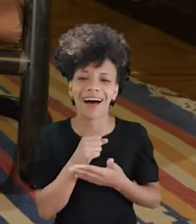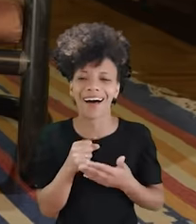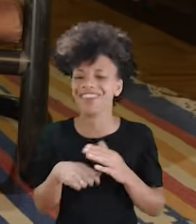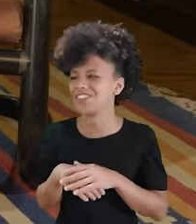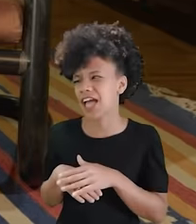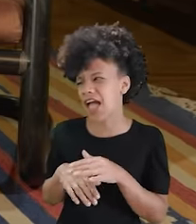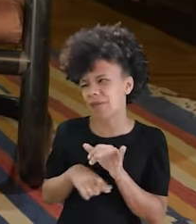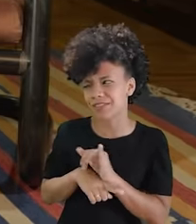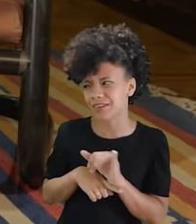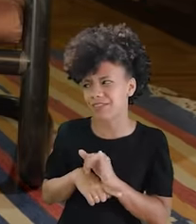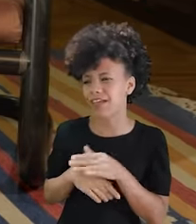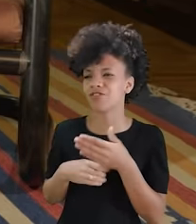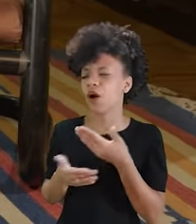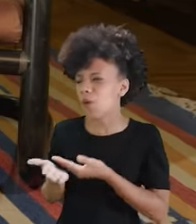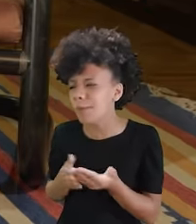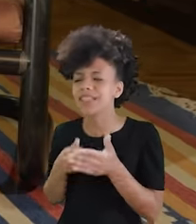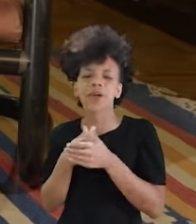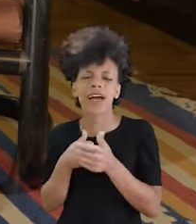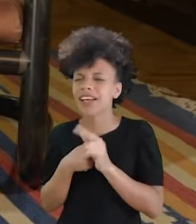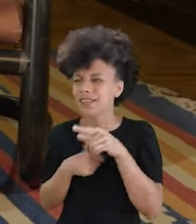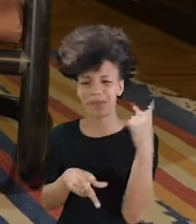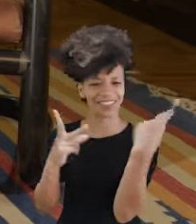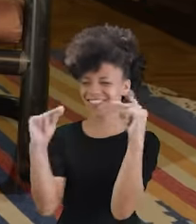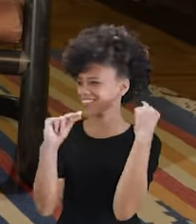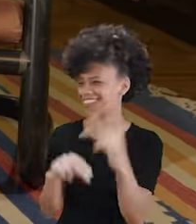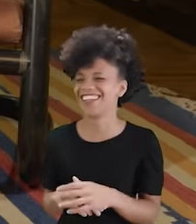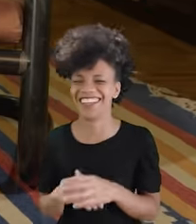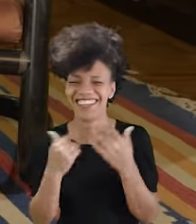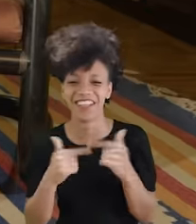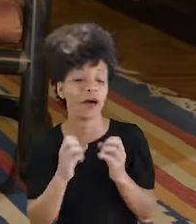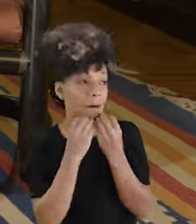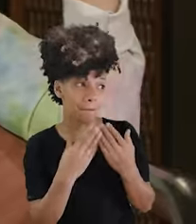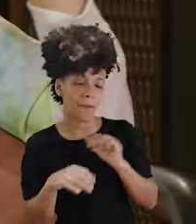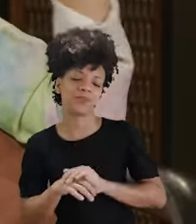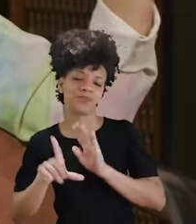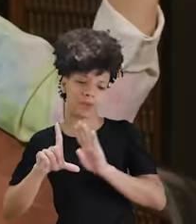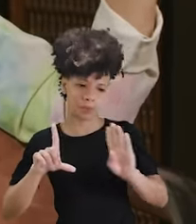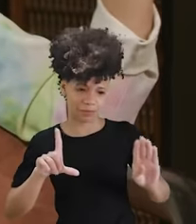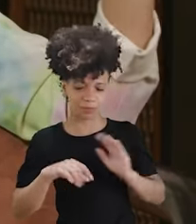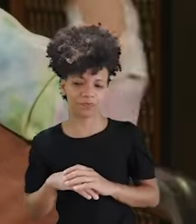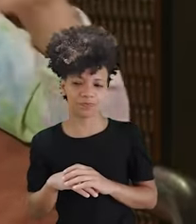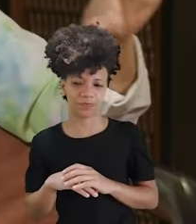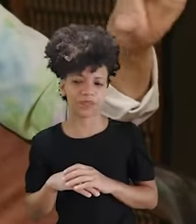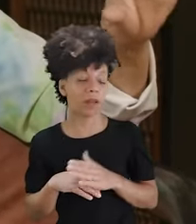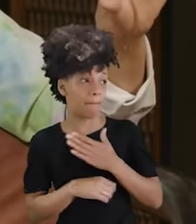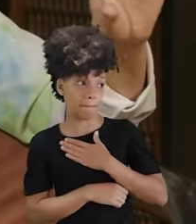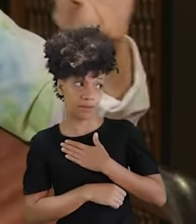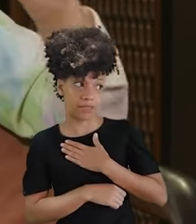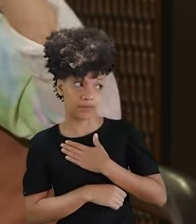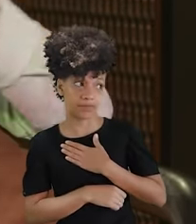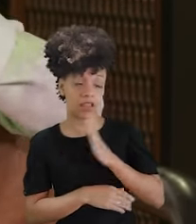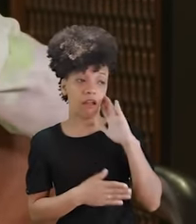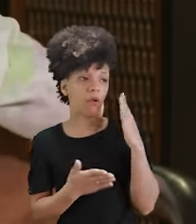né que é uma entrevista no começo é só é um carinho depois bom Big Brother para mim eu